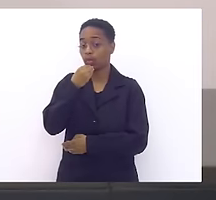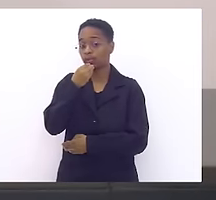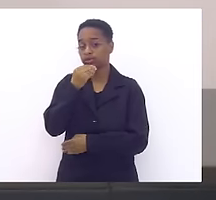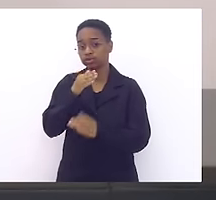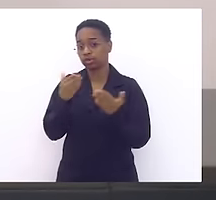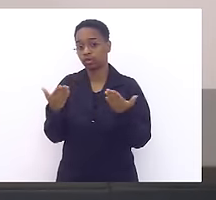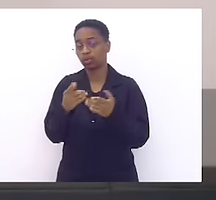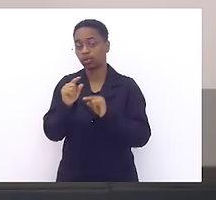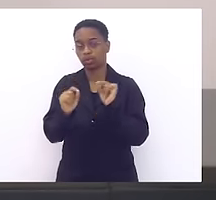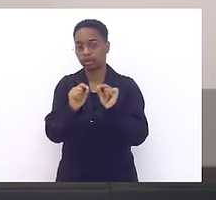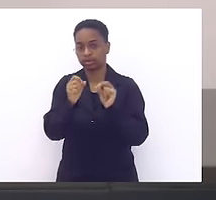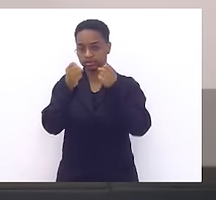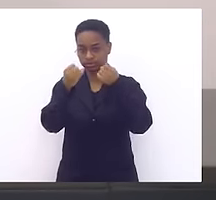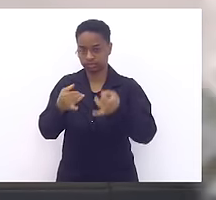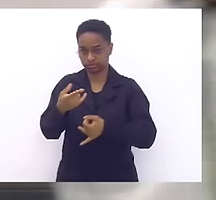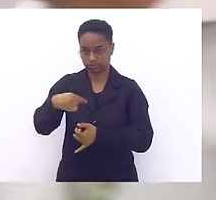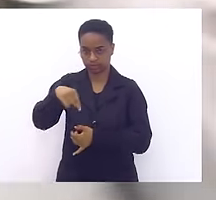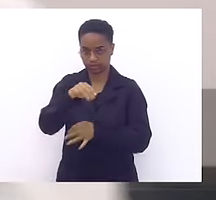ouvem